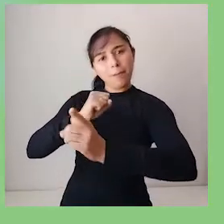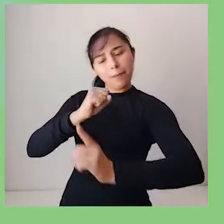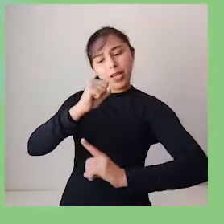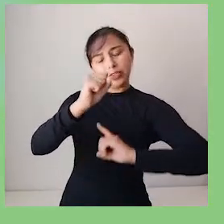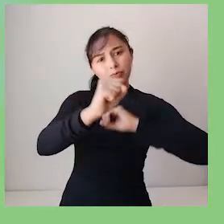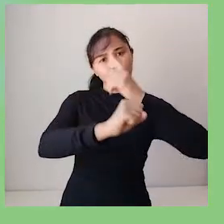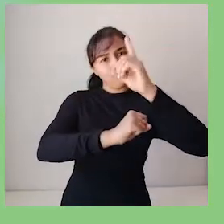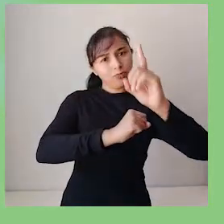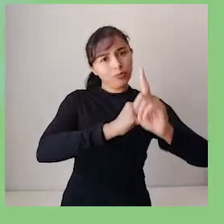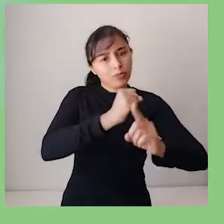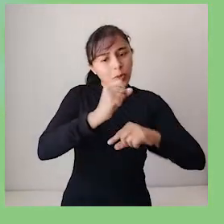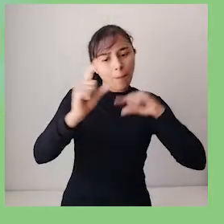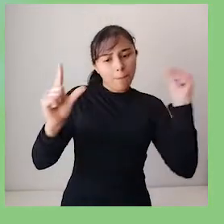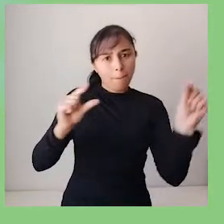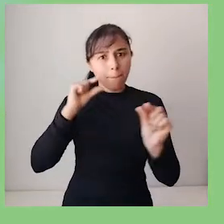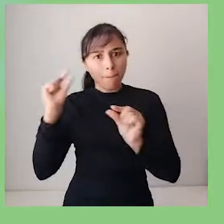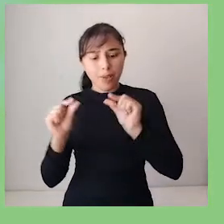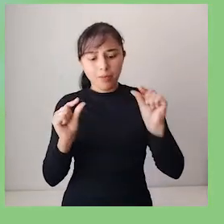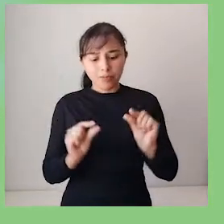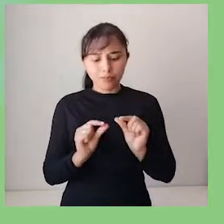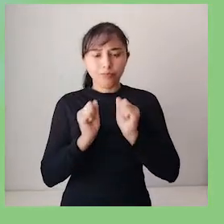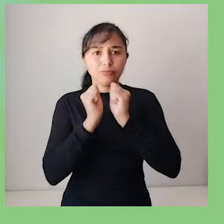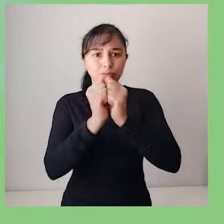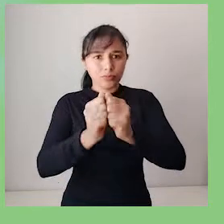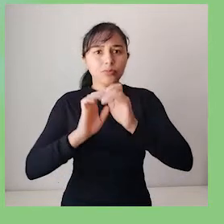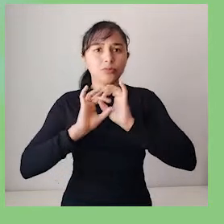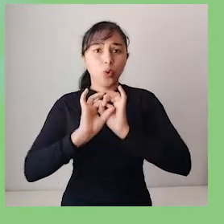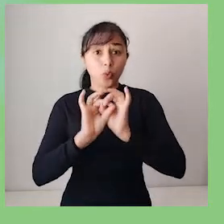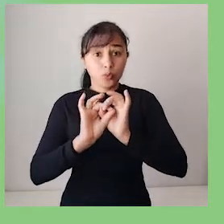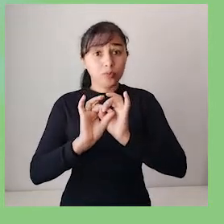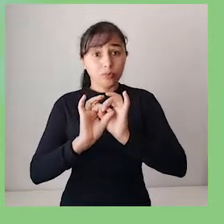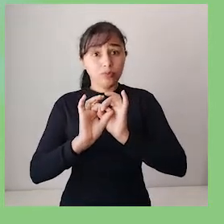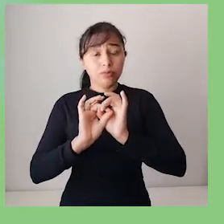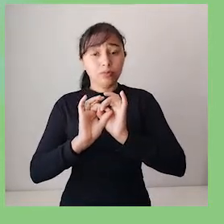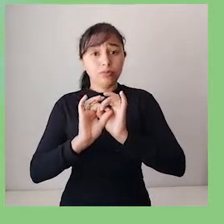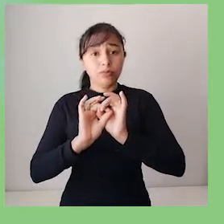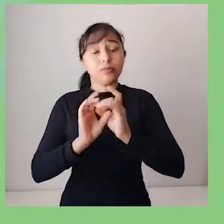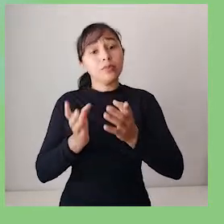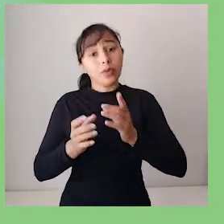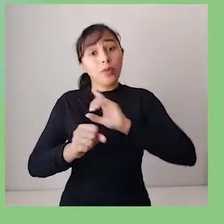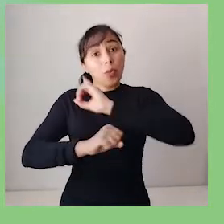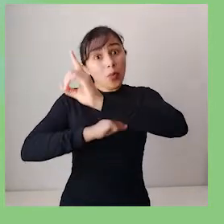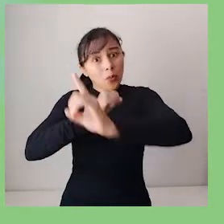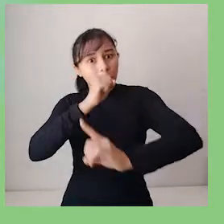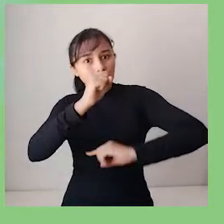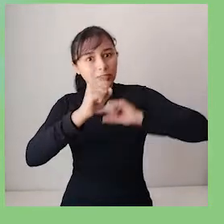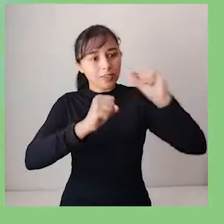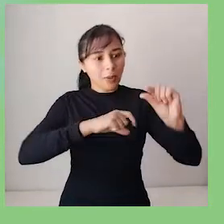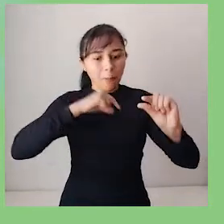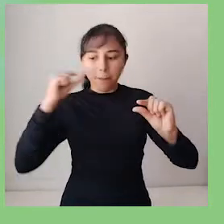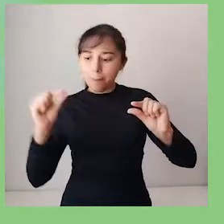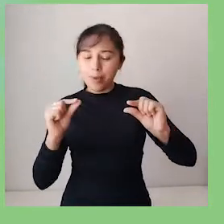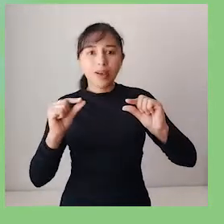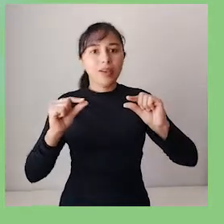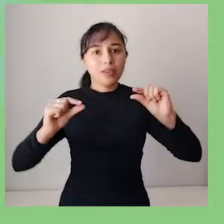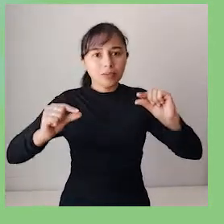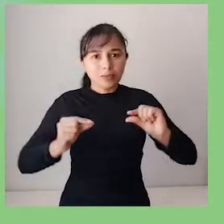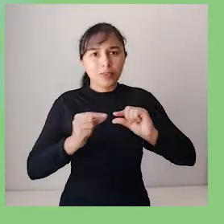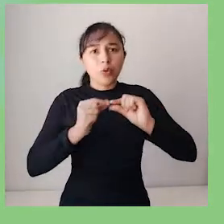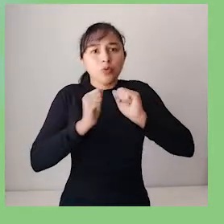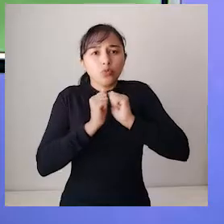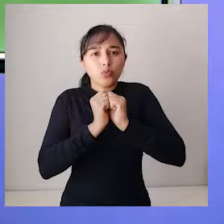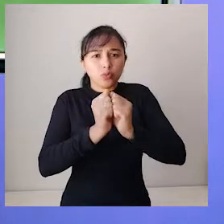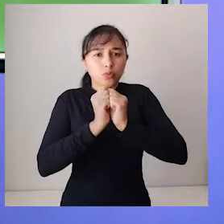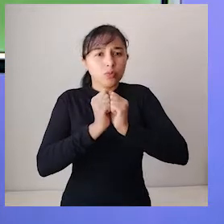bem próximas, bem unidas. Essas partículas, os átomos que formam essa